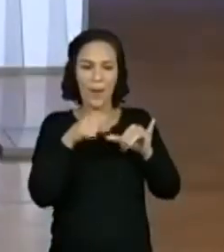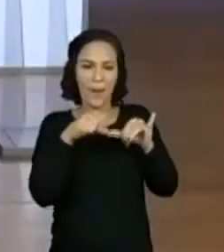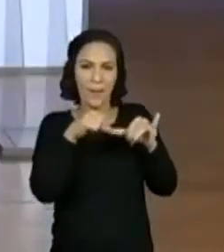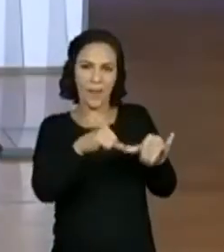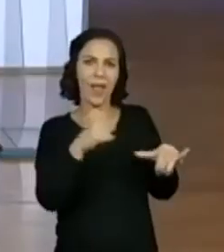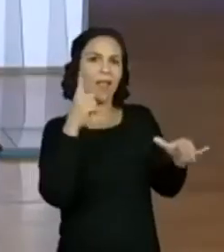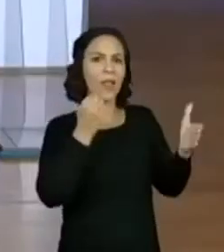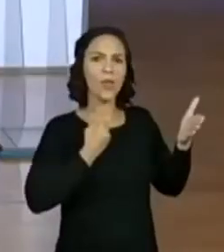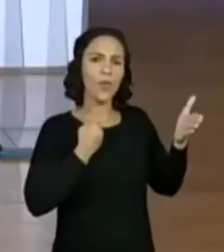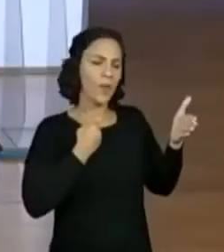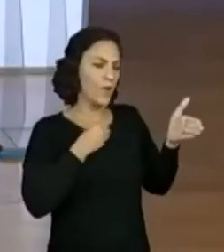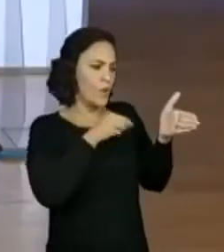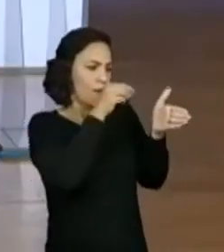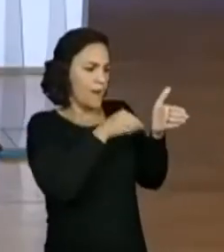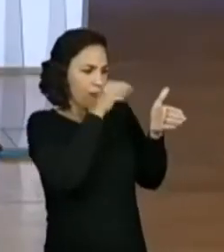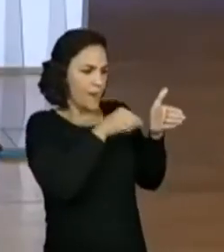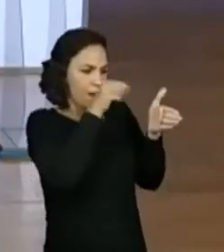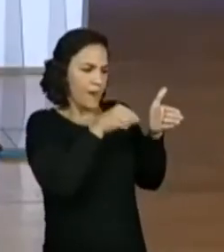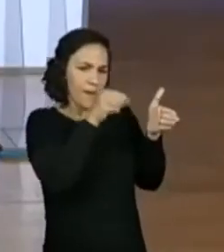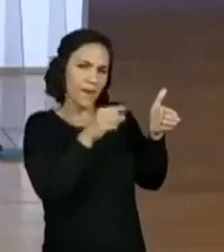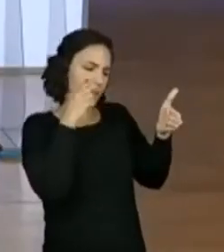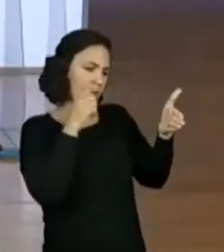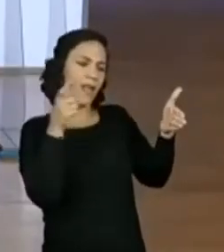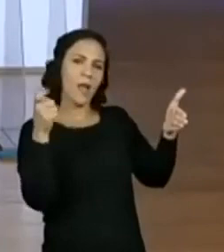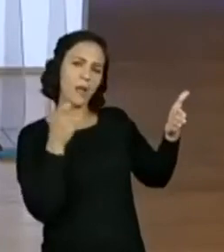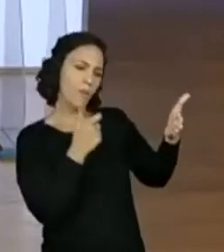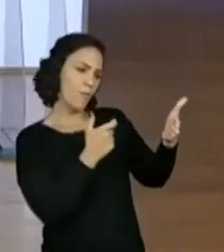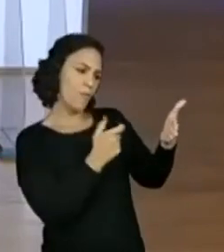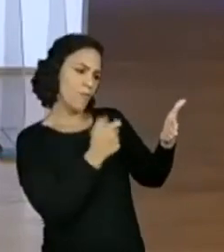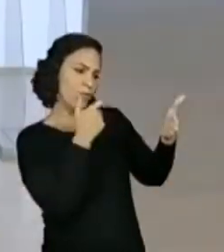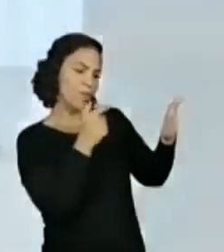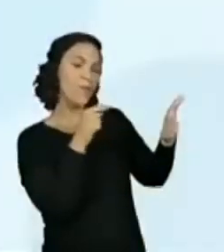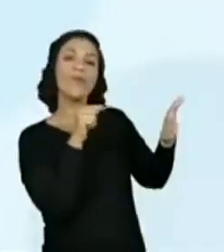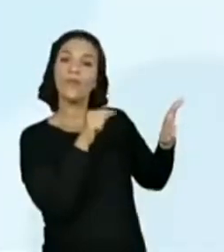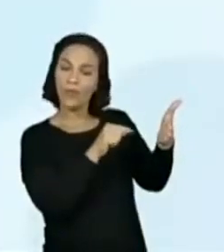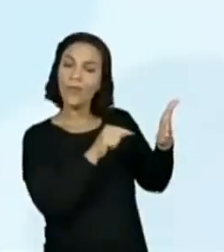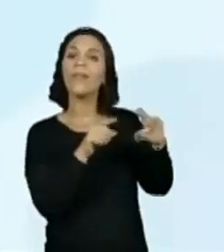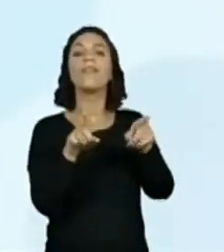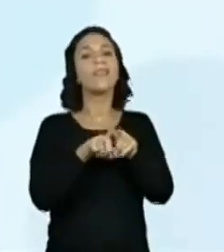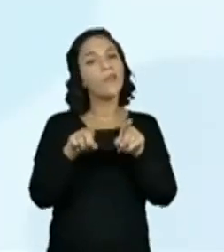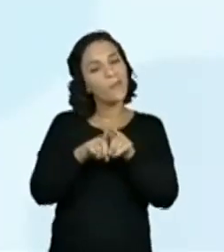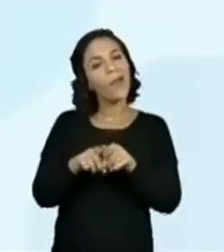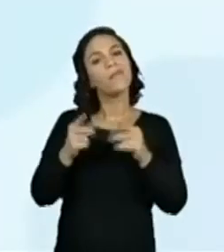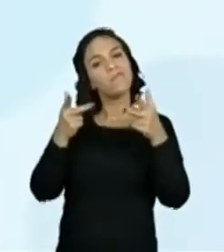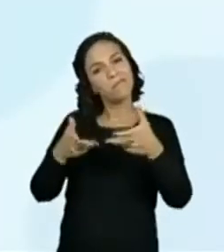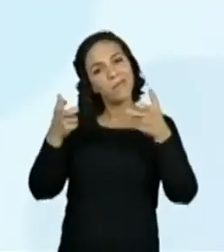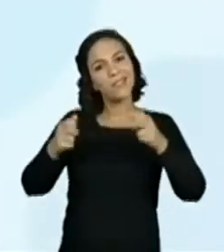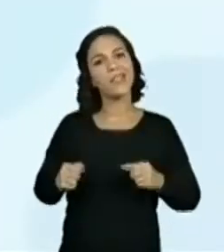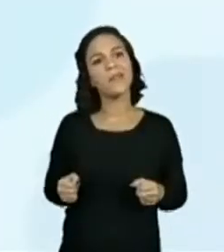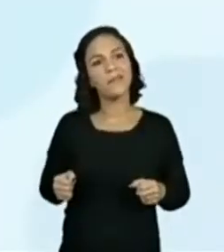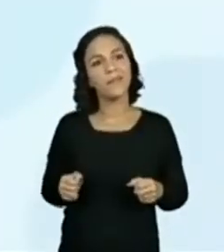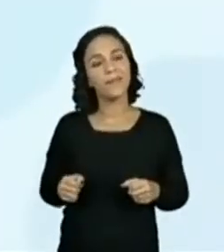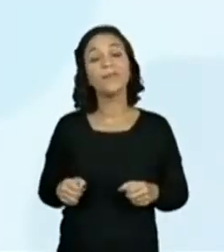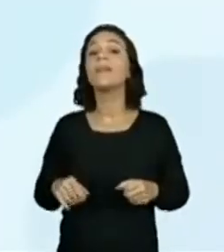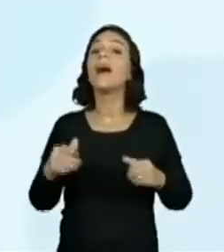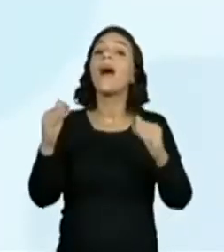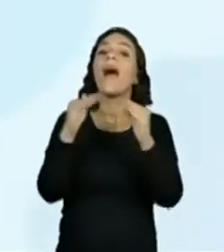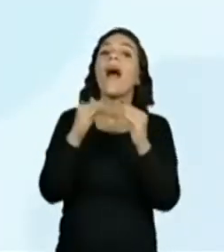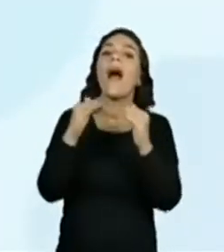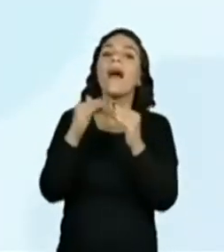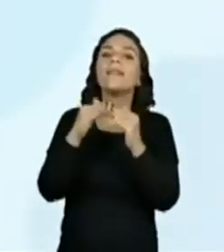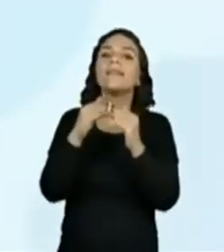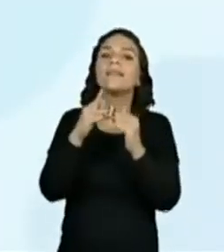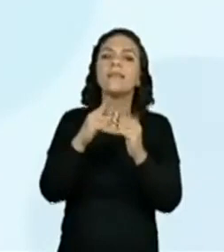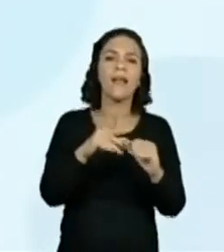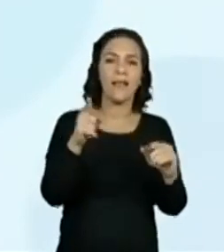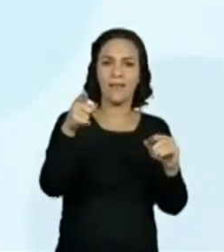é um código. E nós podemos, além de codificar, identificar, como, por exemplo, lá no número da casa. Em